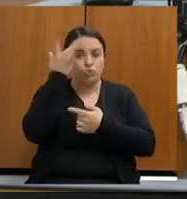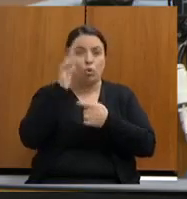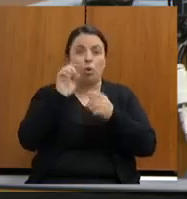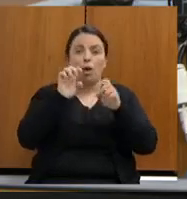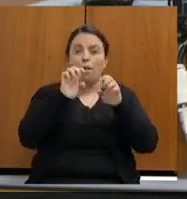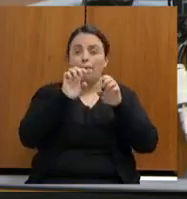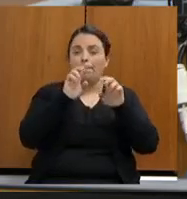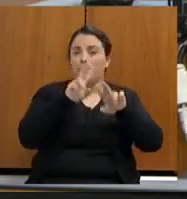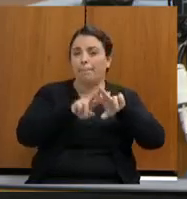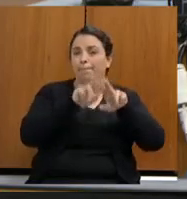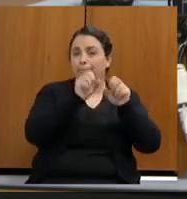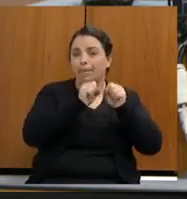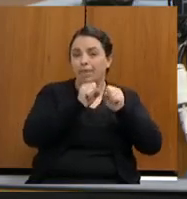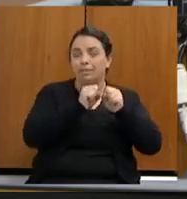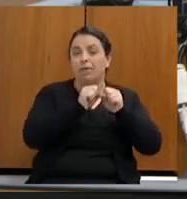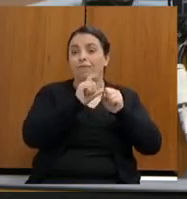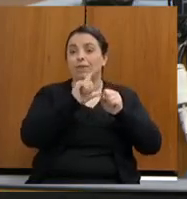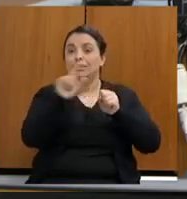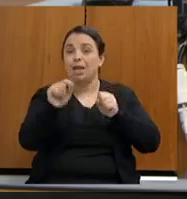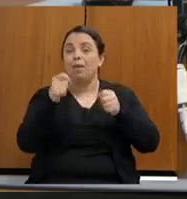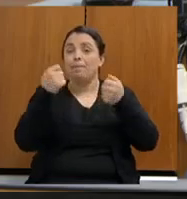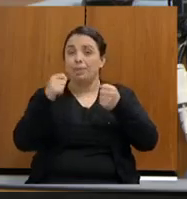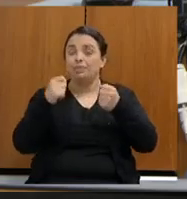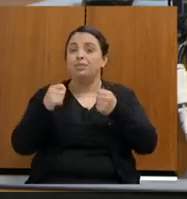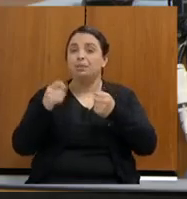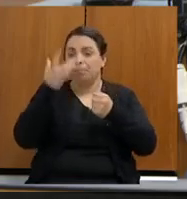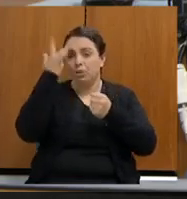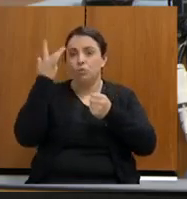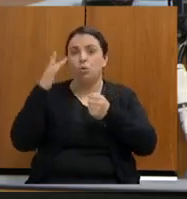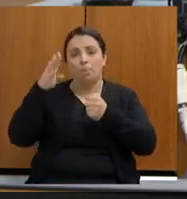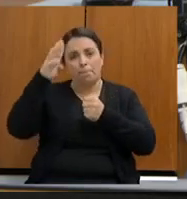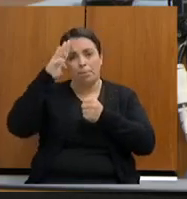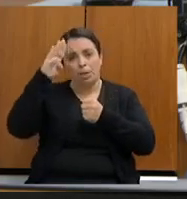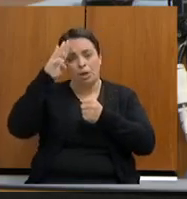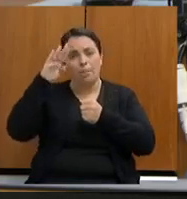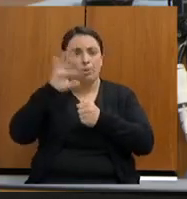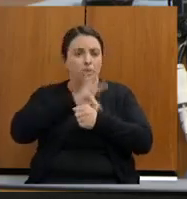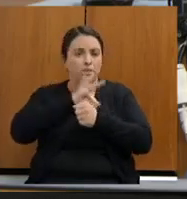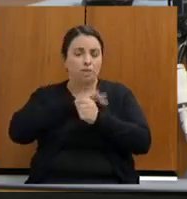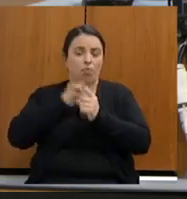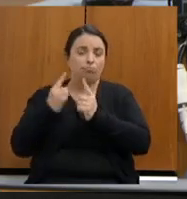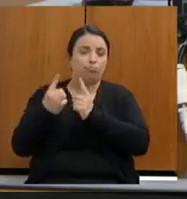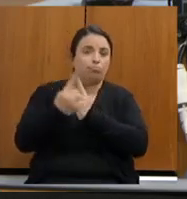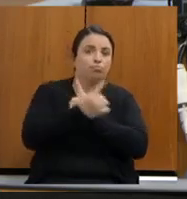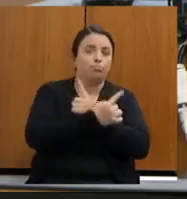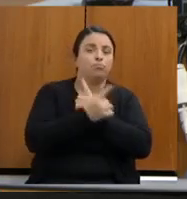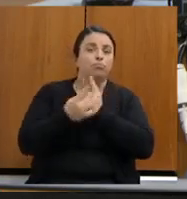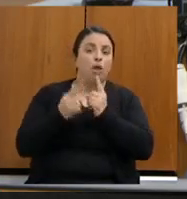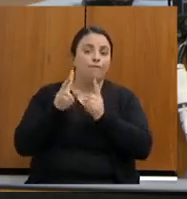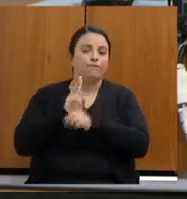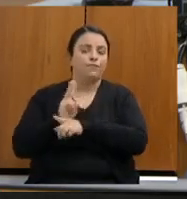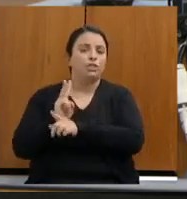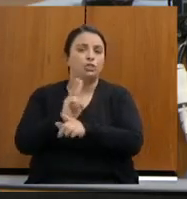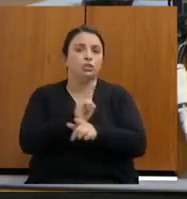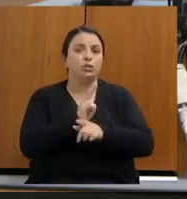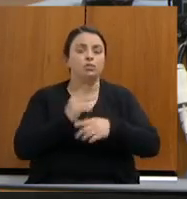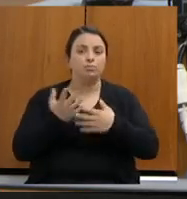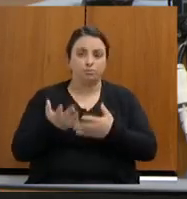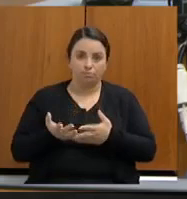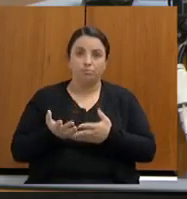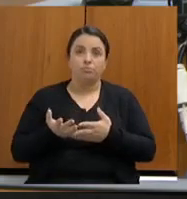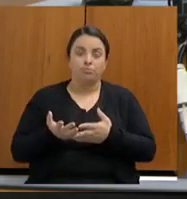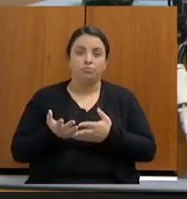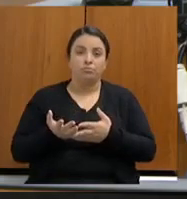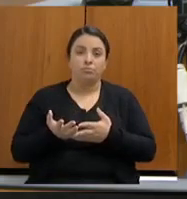Militar que estava nos muros da Nelson Hungria da segurança máxima de Nova Contagem saiu